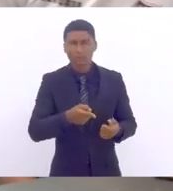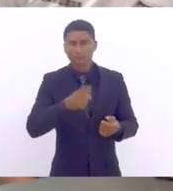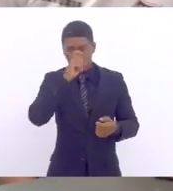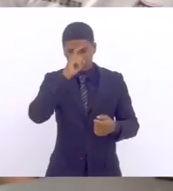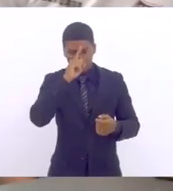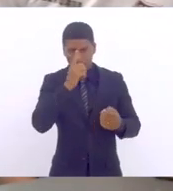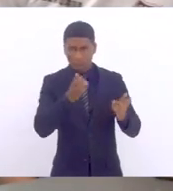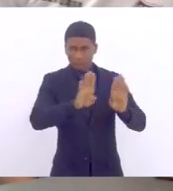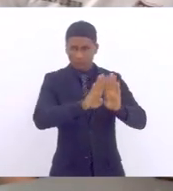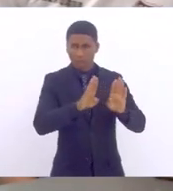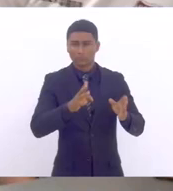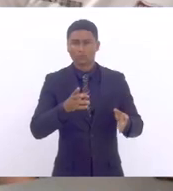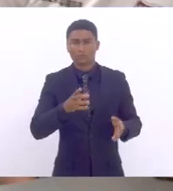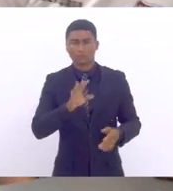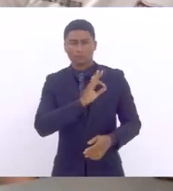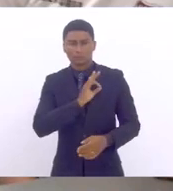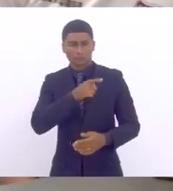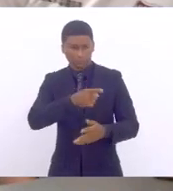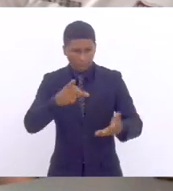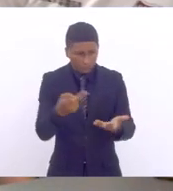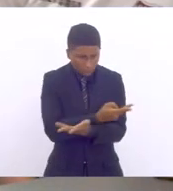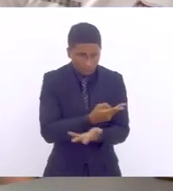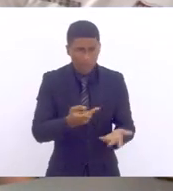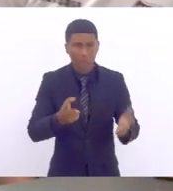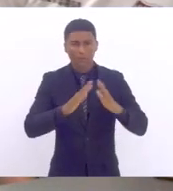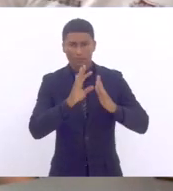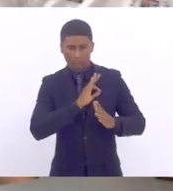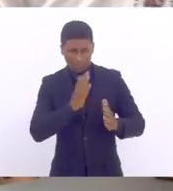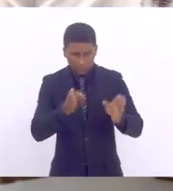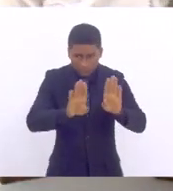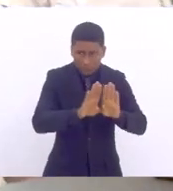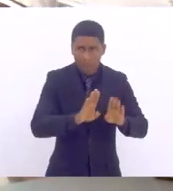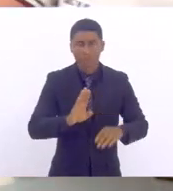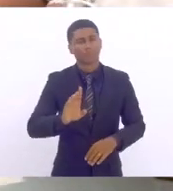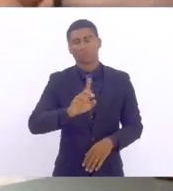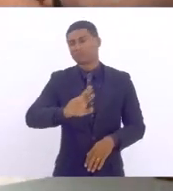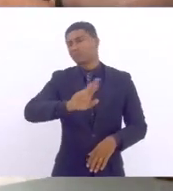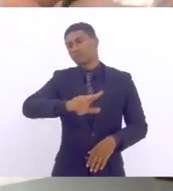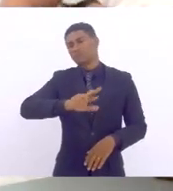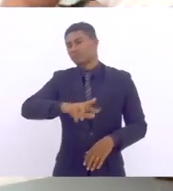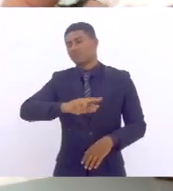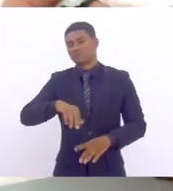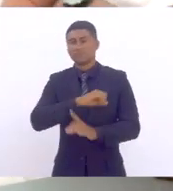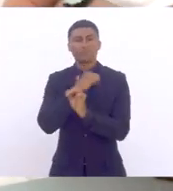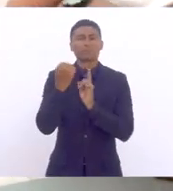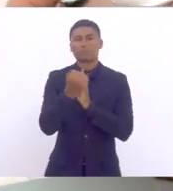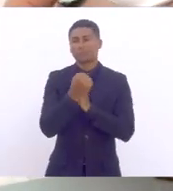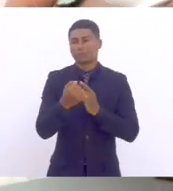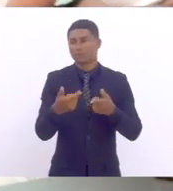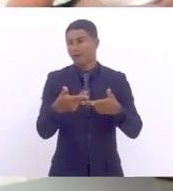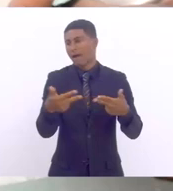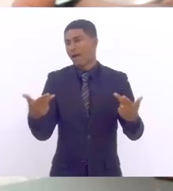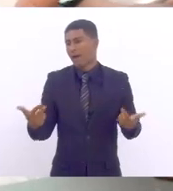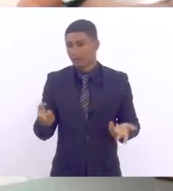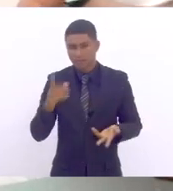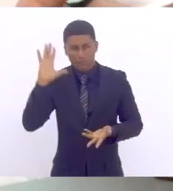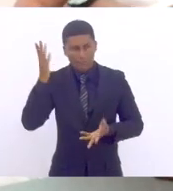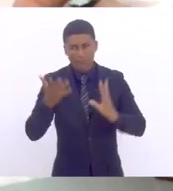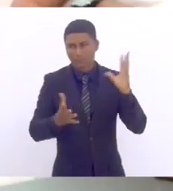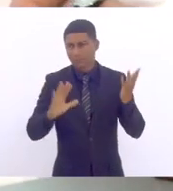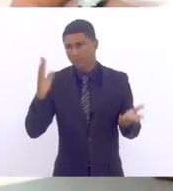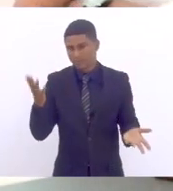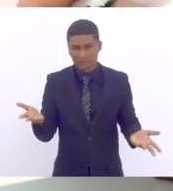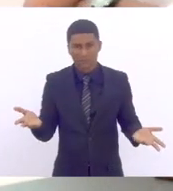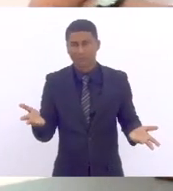erra, o batalhão não fecha. E outros, em vários setores da sociedade. Então, o